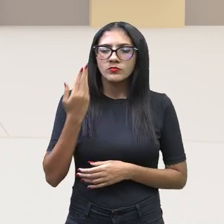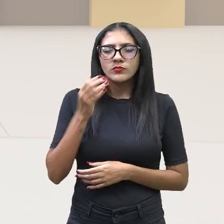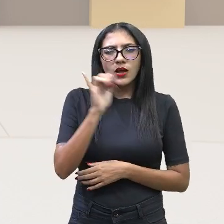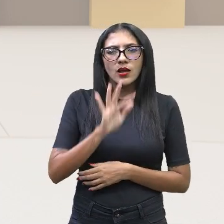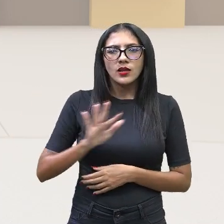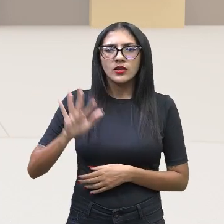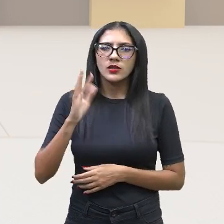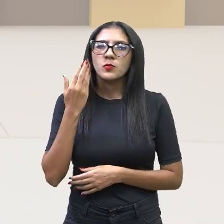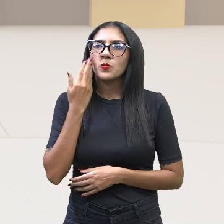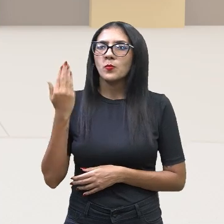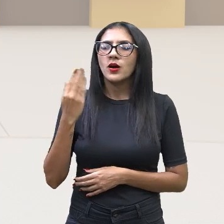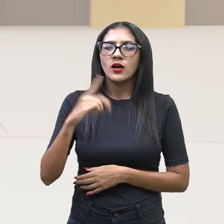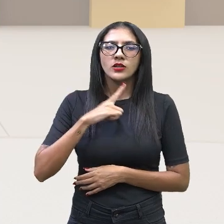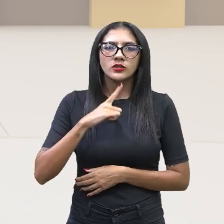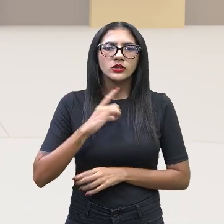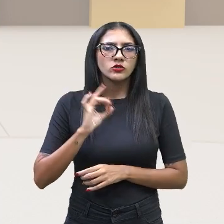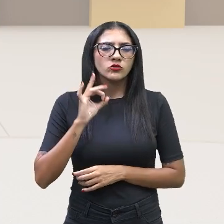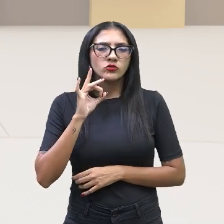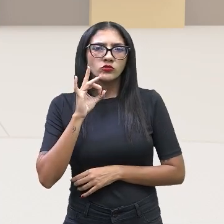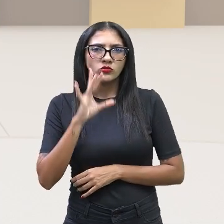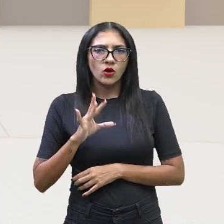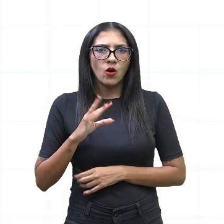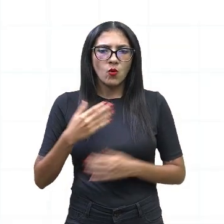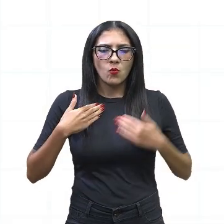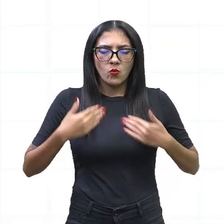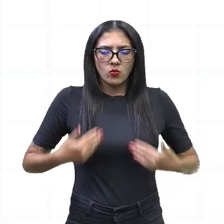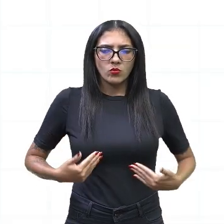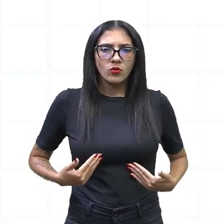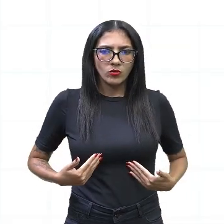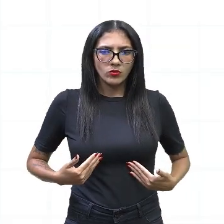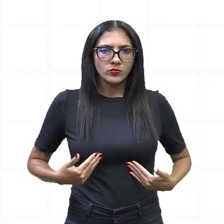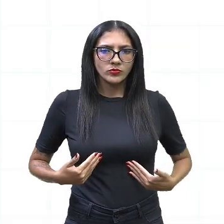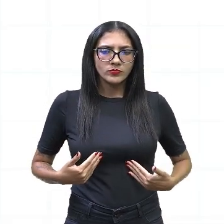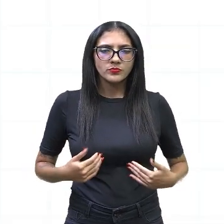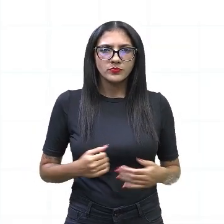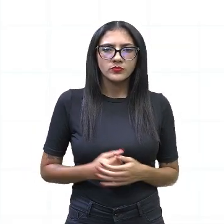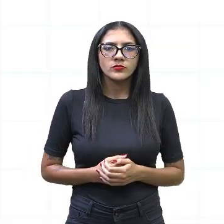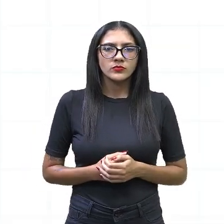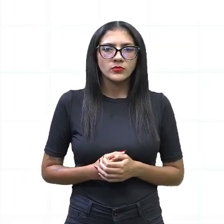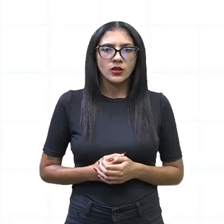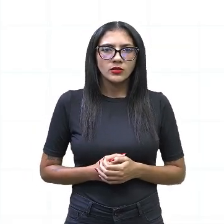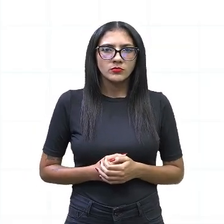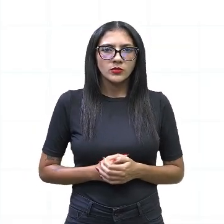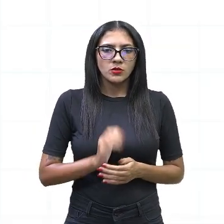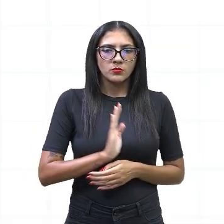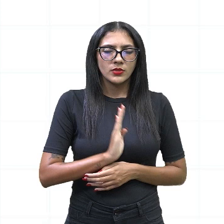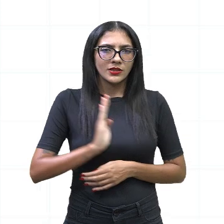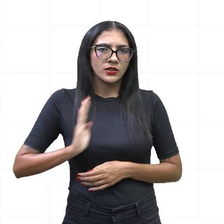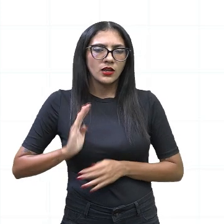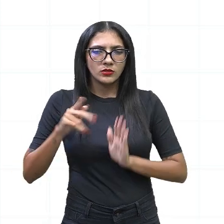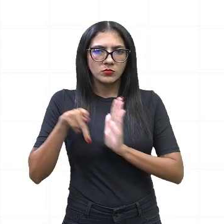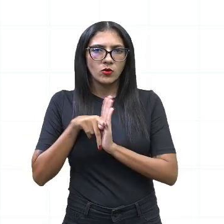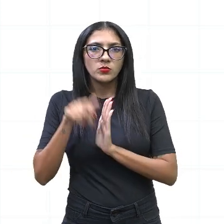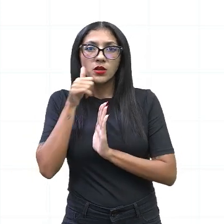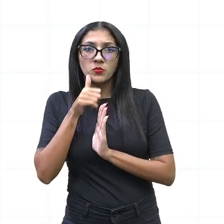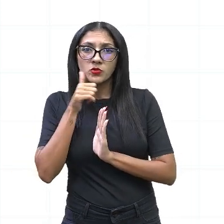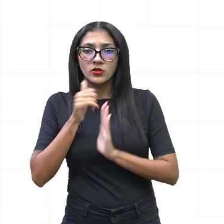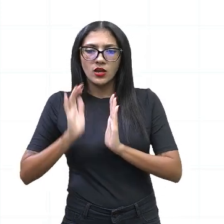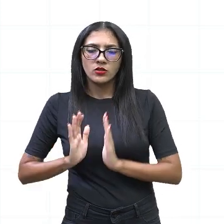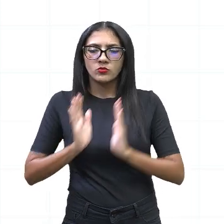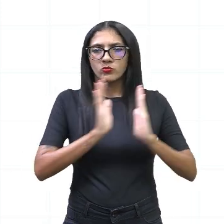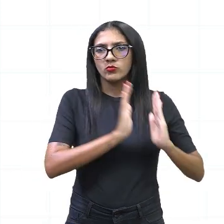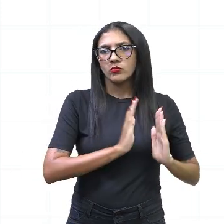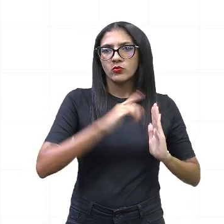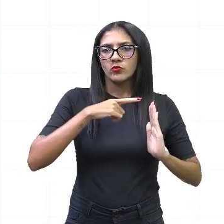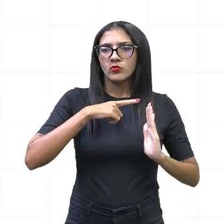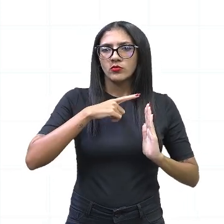vocês, aparece apenas um corpo, a metade, né, 50% aqui é o feminino, e o outro